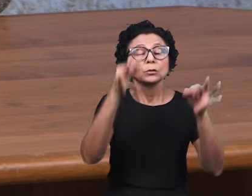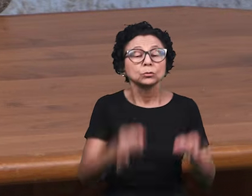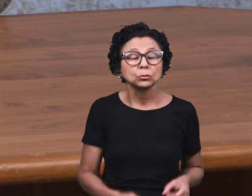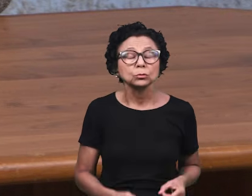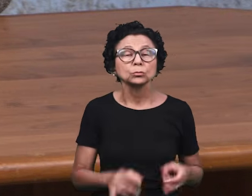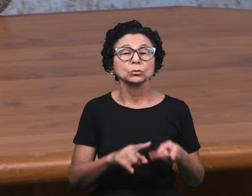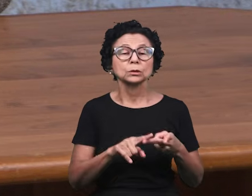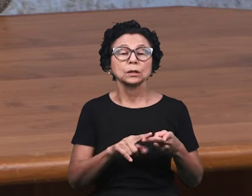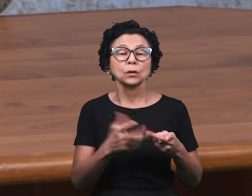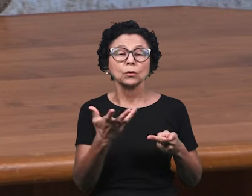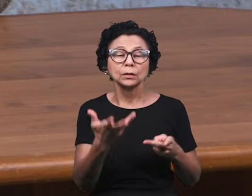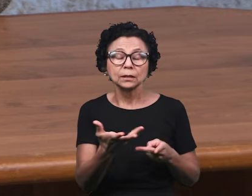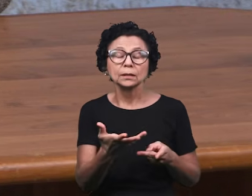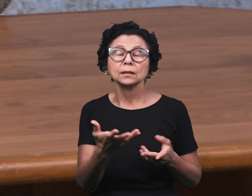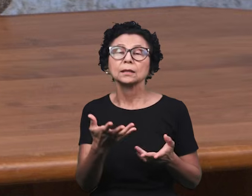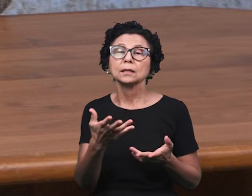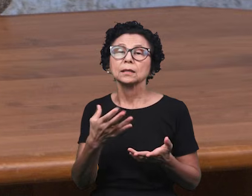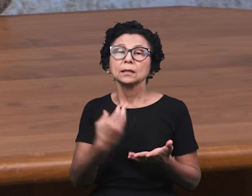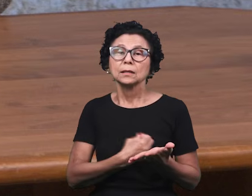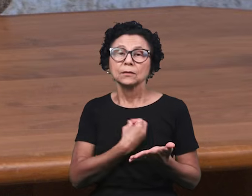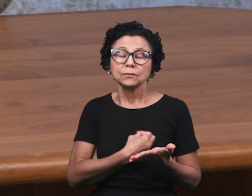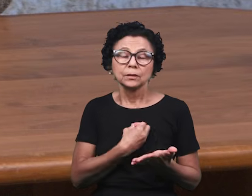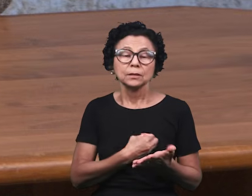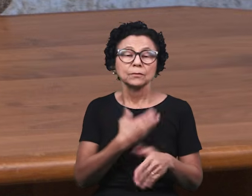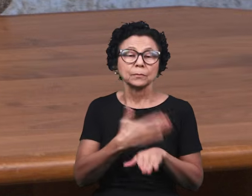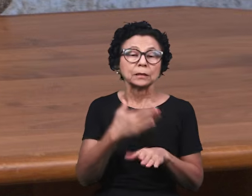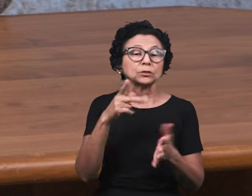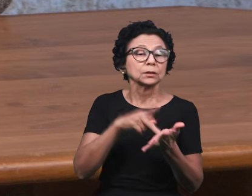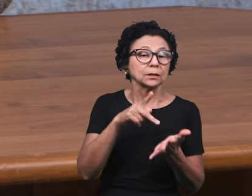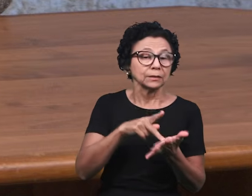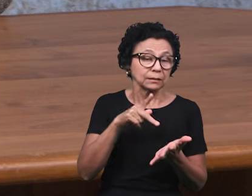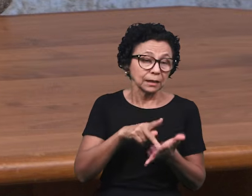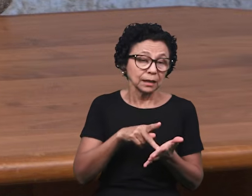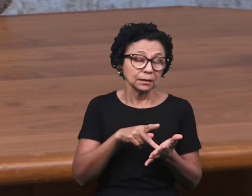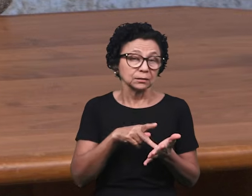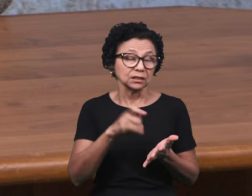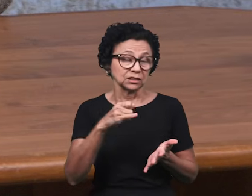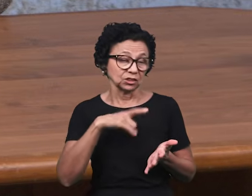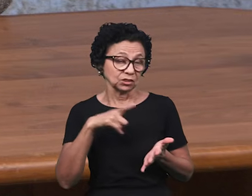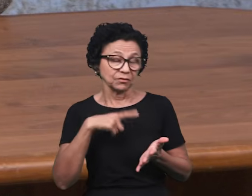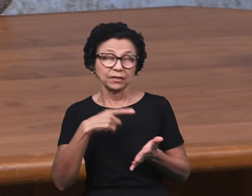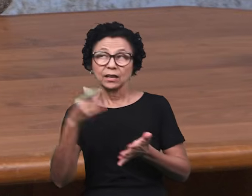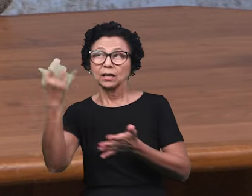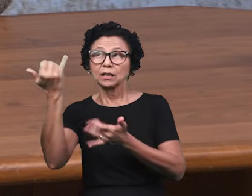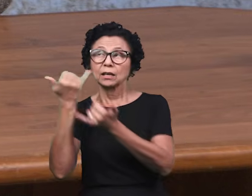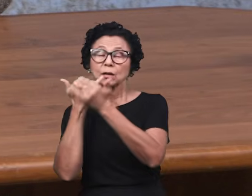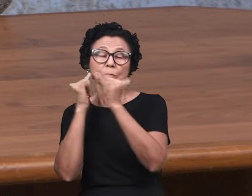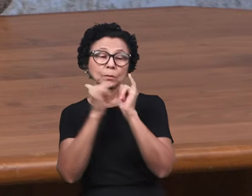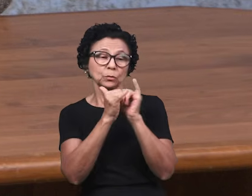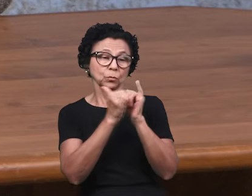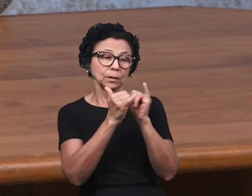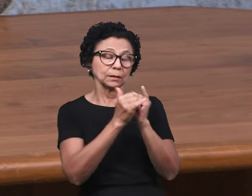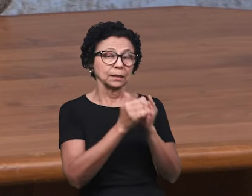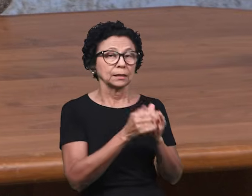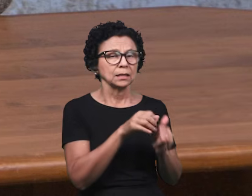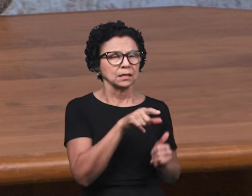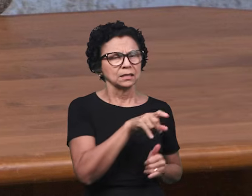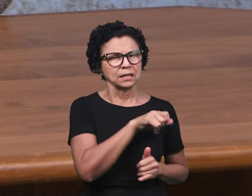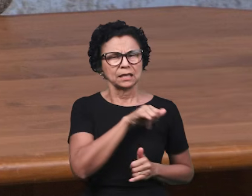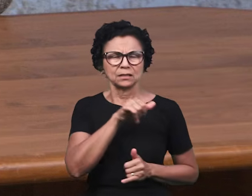busque a verdade, e eu lhe perdoarei. E ainda que digam, vive o Senhor, de